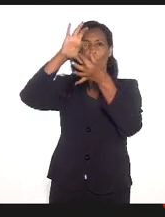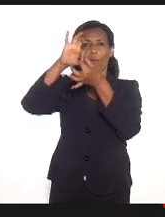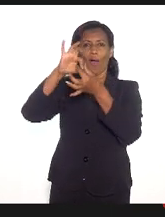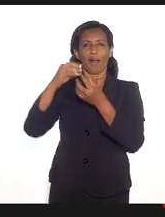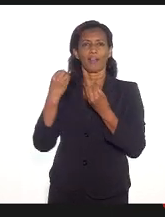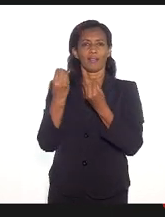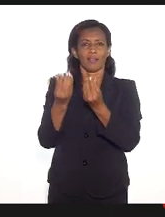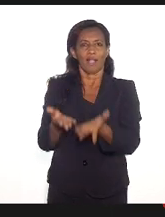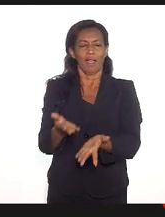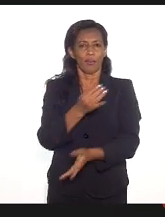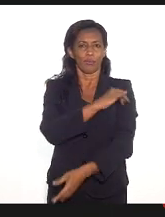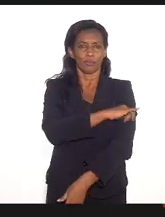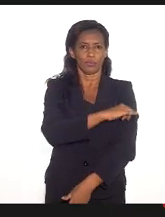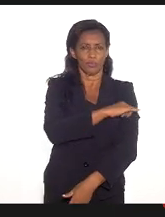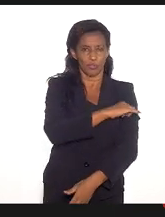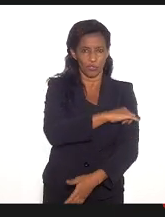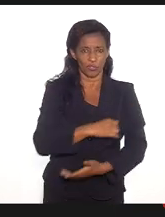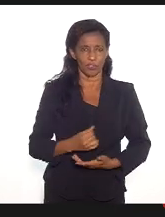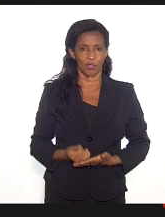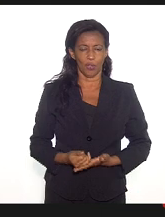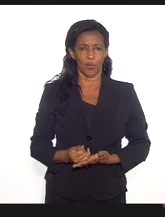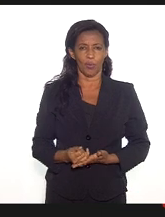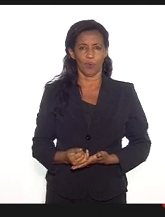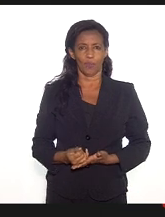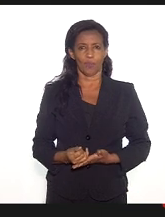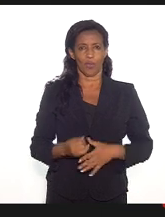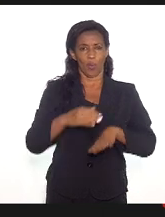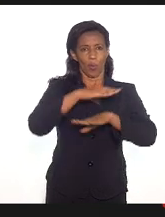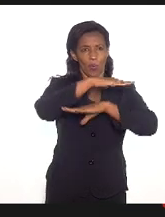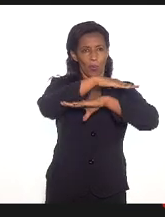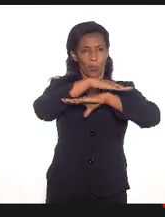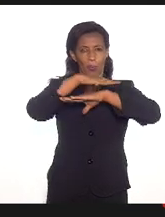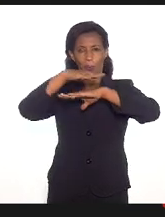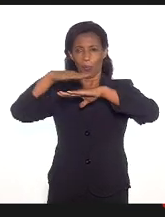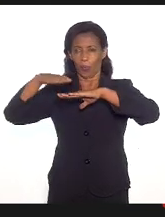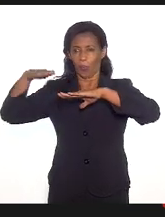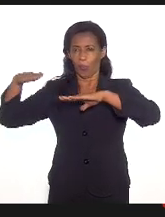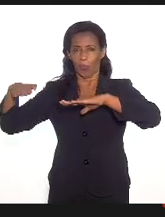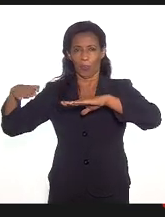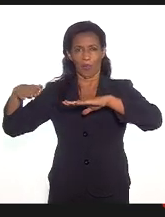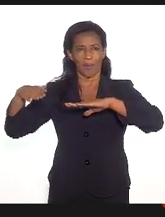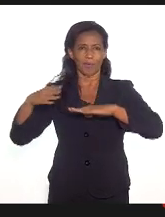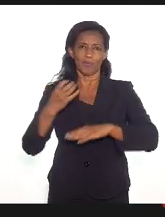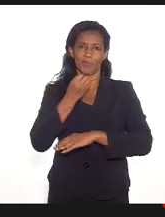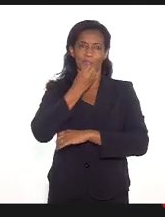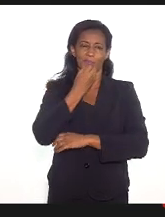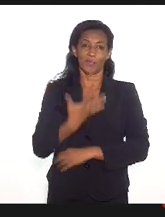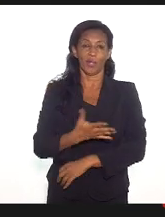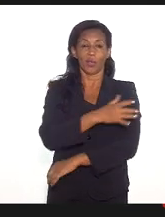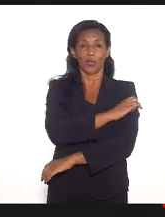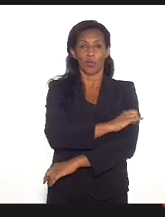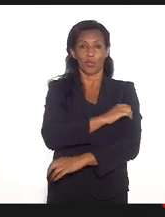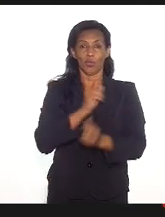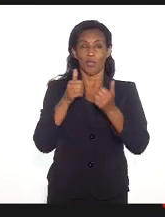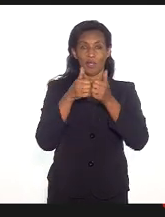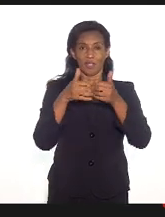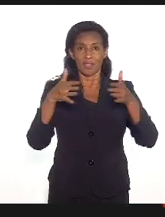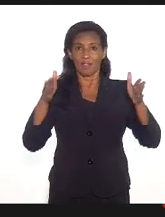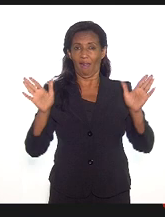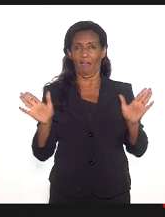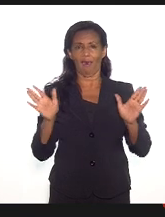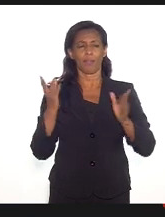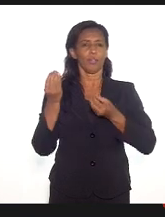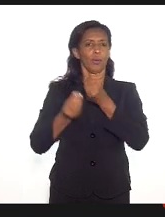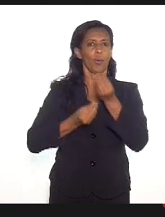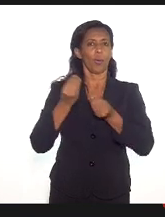Janeiro um horizonte muito promissor. E o Rio de Janeiro se abre como realmente